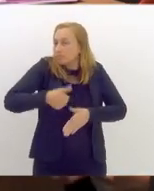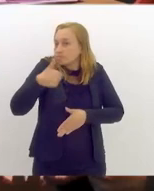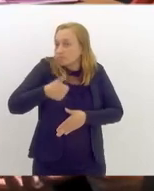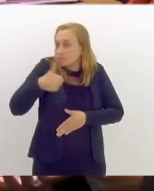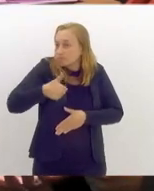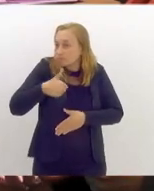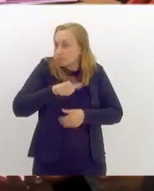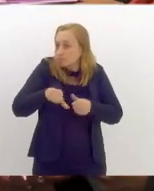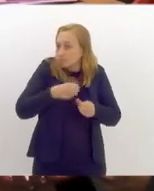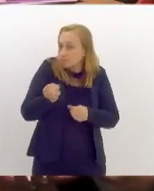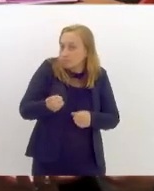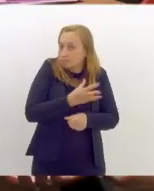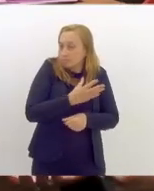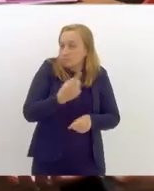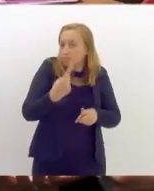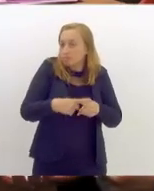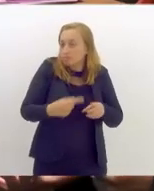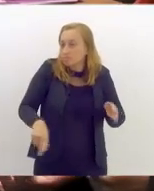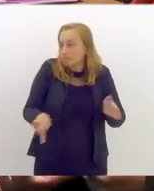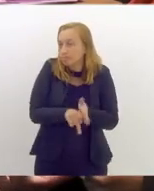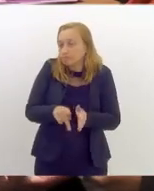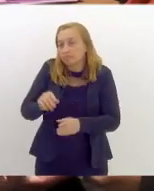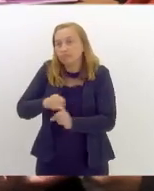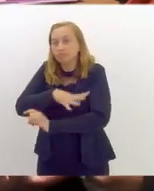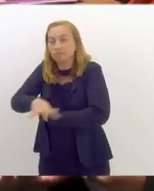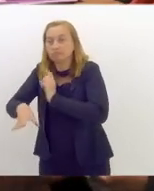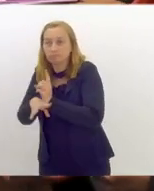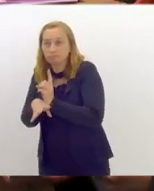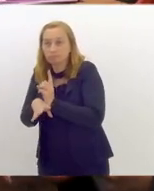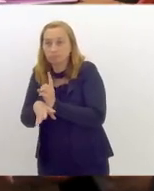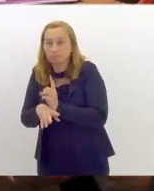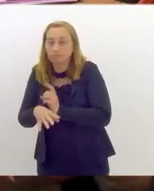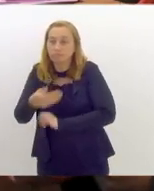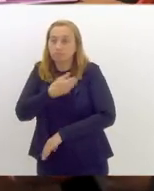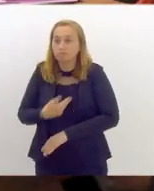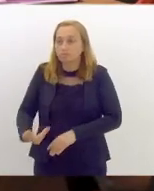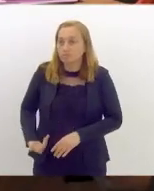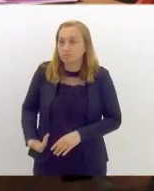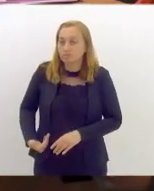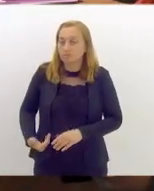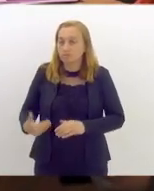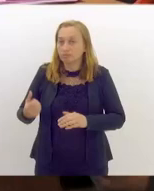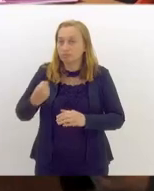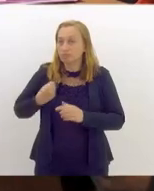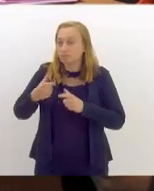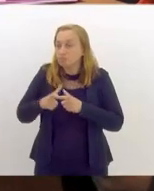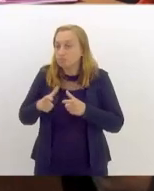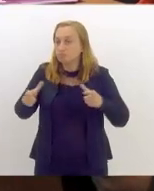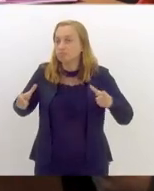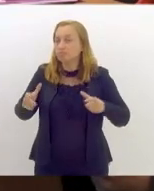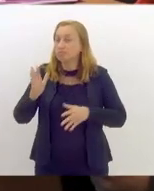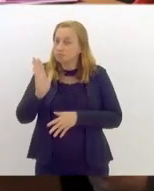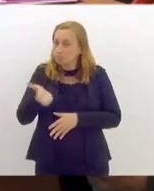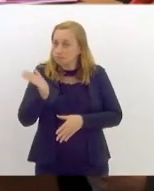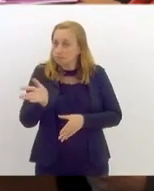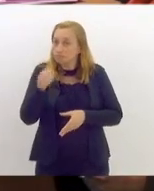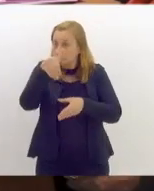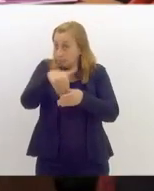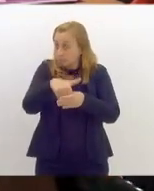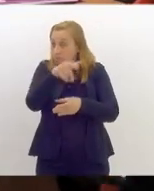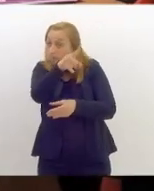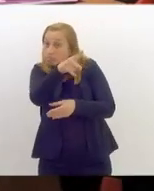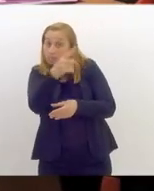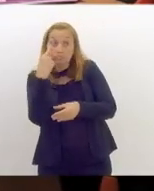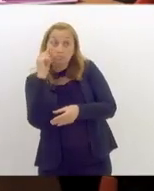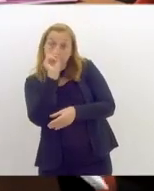inovadora porque vem da sociedade né o governo tem maioria absoluta para já já tá mandando para aqui é só